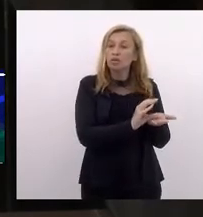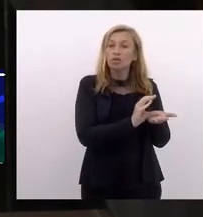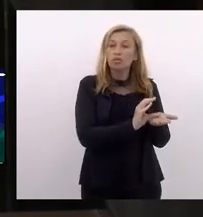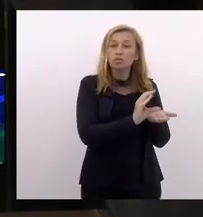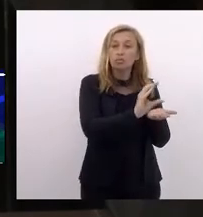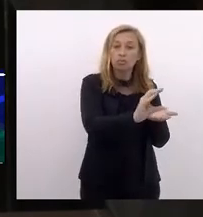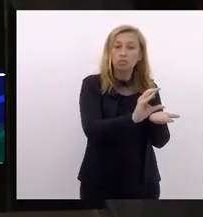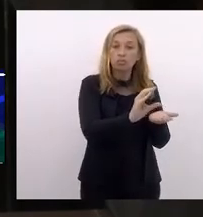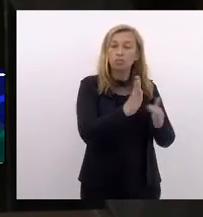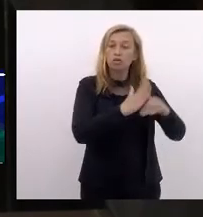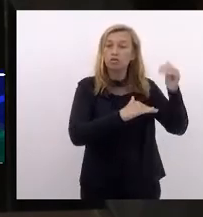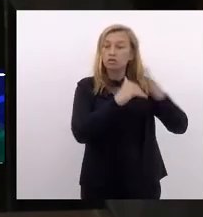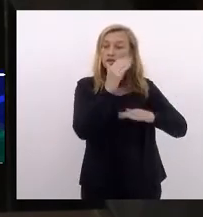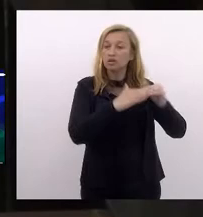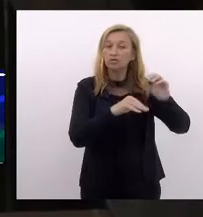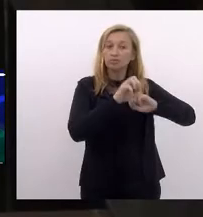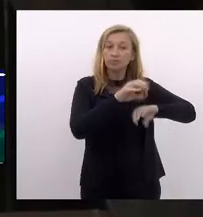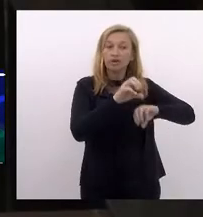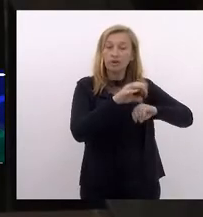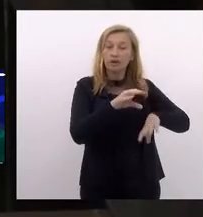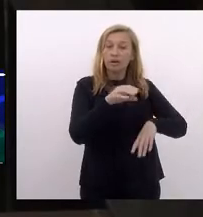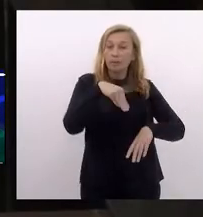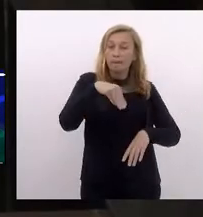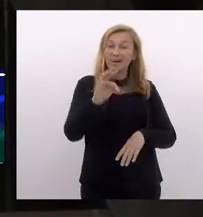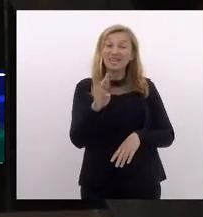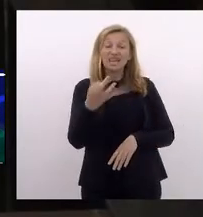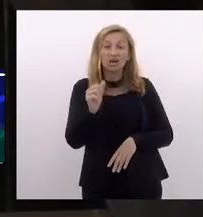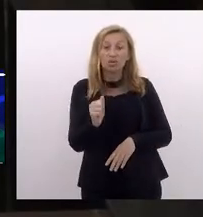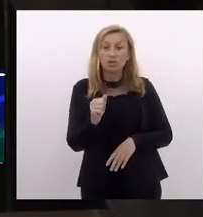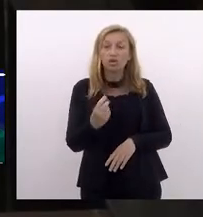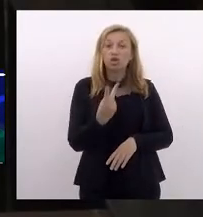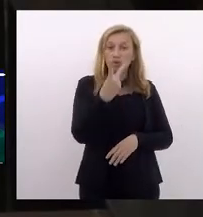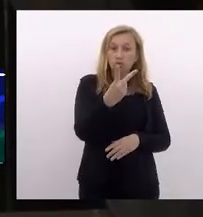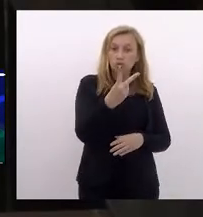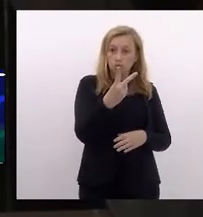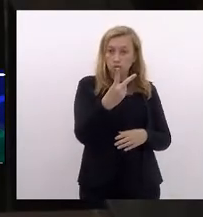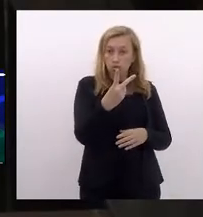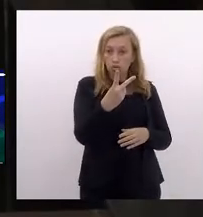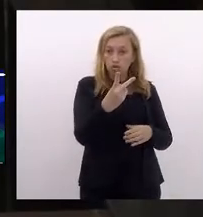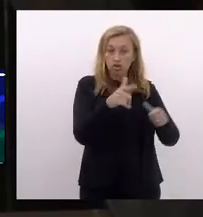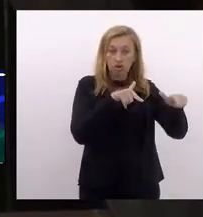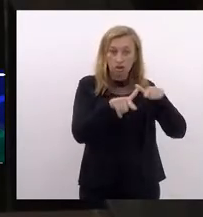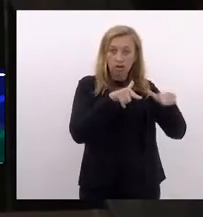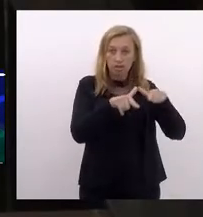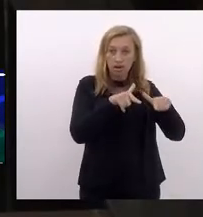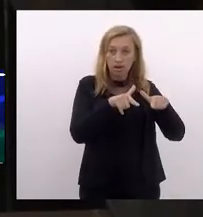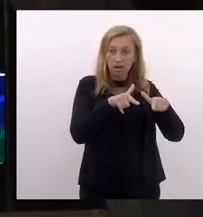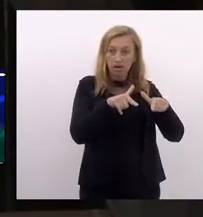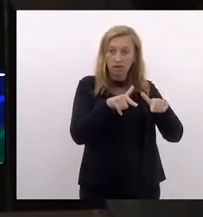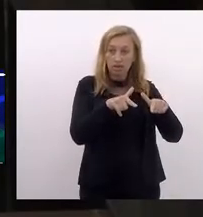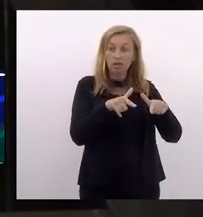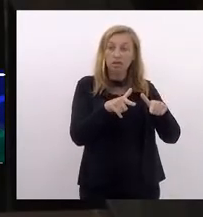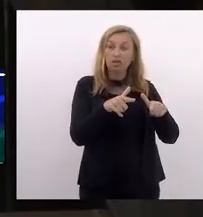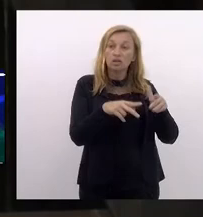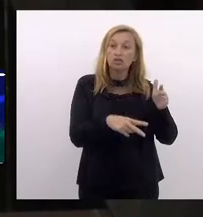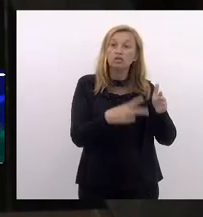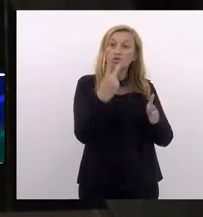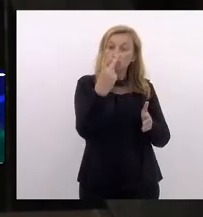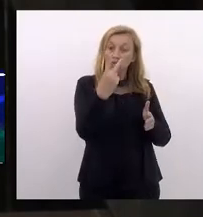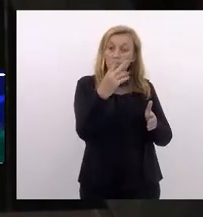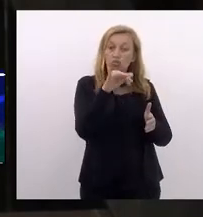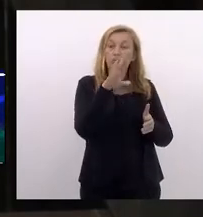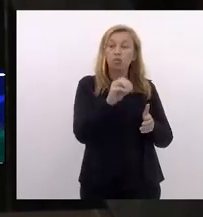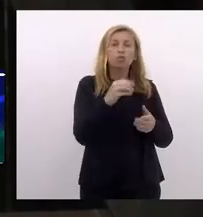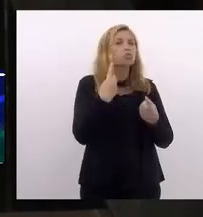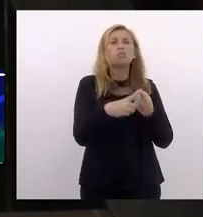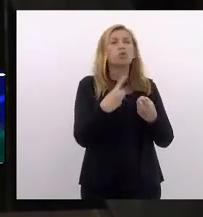com a matrícula o que quer dizer que você tiver descendo tia Ju duas matrículas na rede Municipal de Paty do Alferes ele levará dois